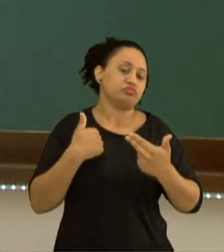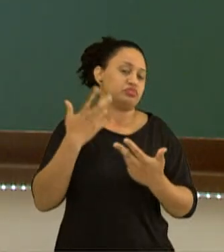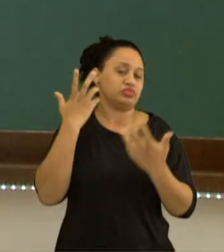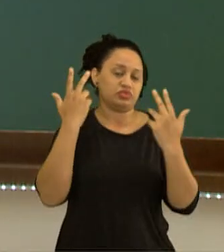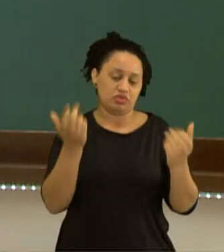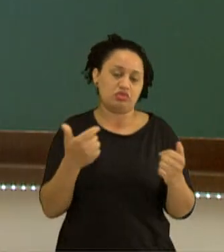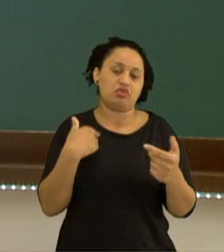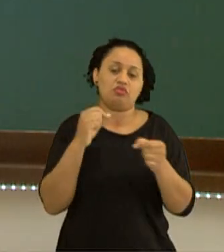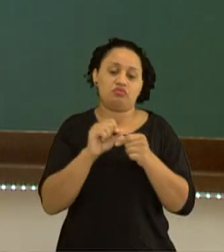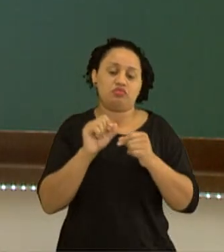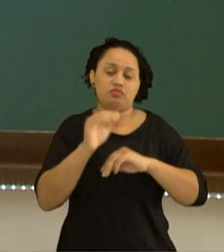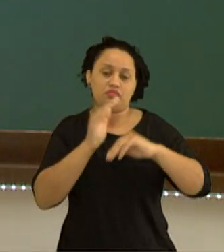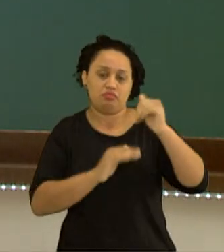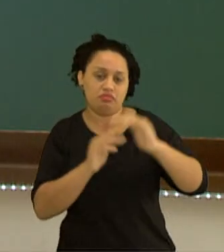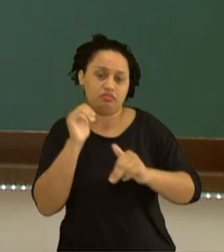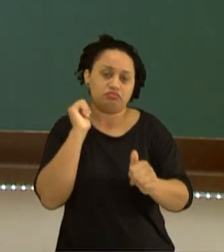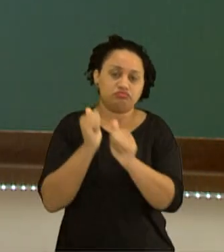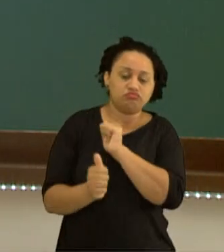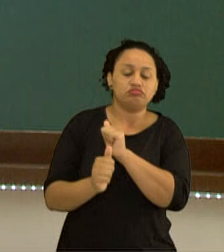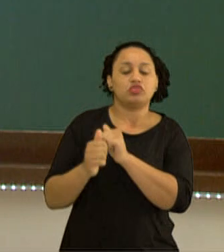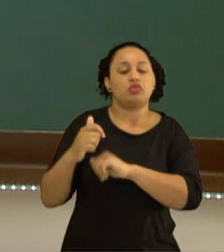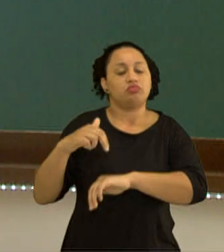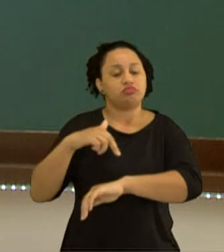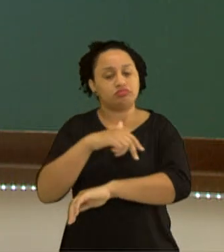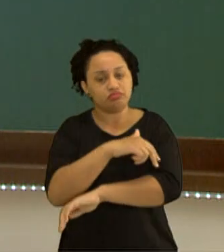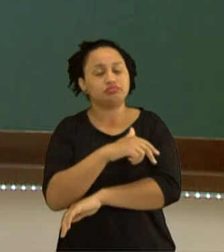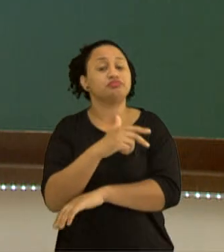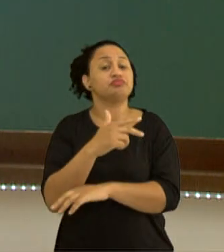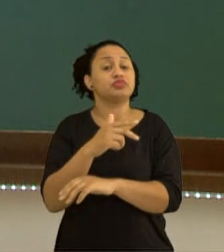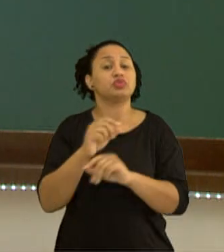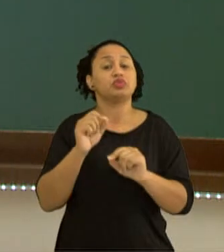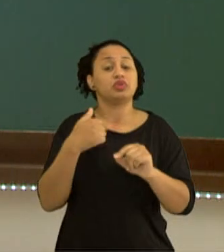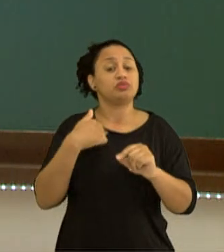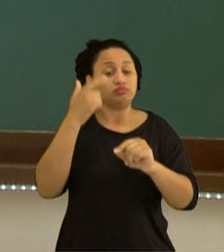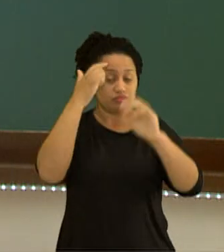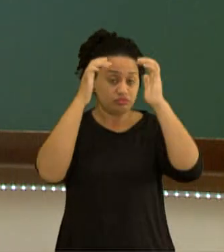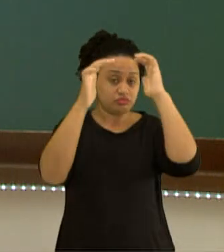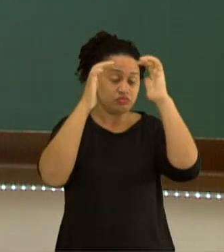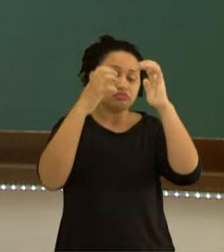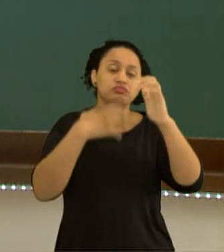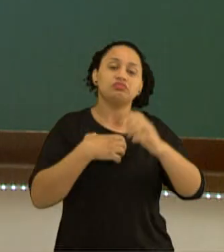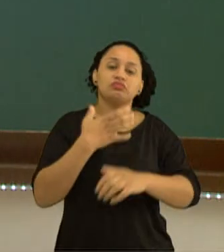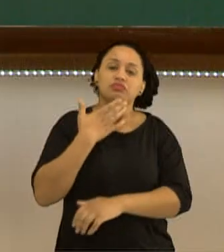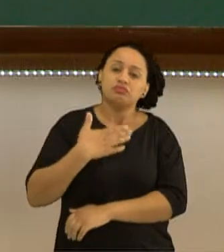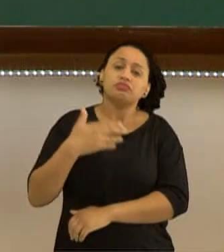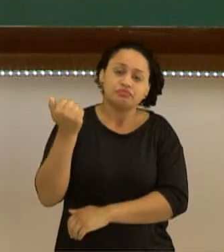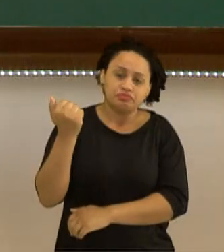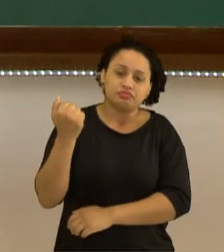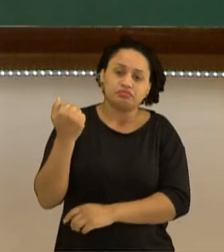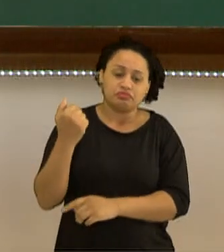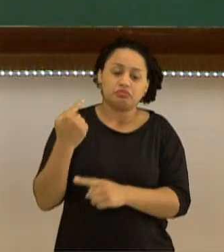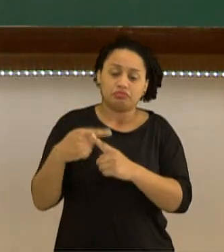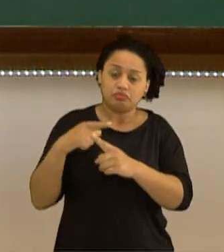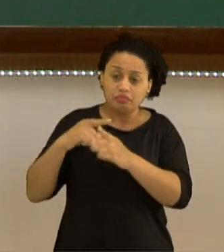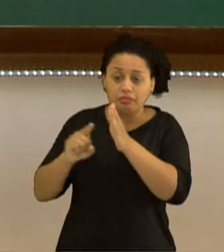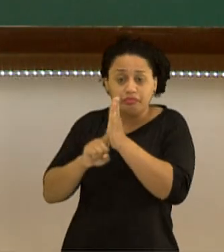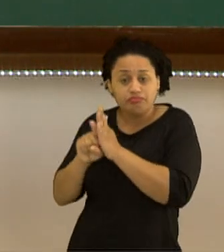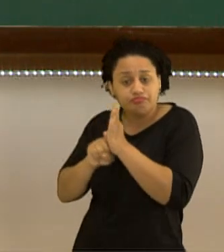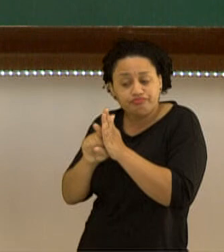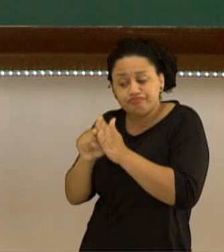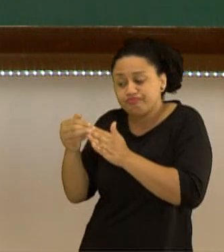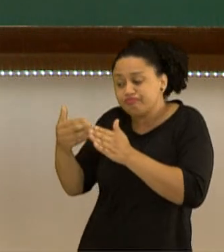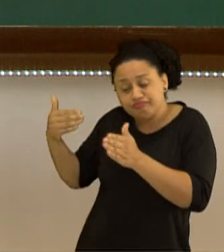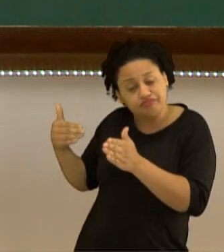ou uma caminhada, uma atividade física, a nossa mente também se sentir bem, né? Porque estudos mais recentes descobriram que